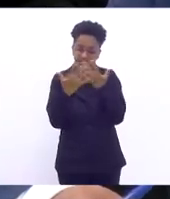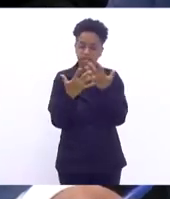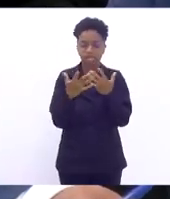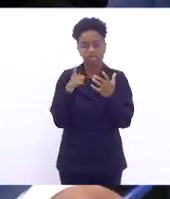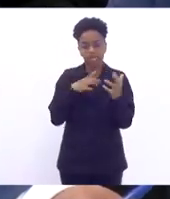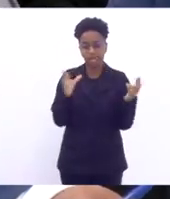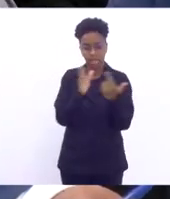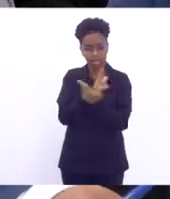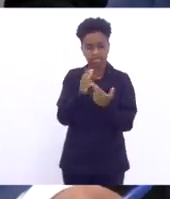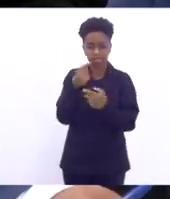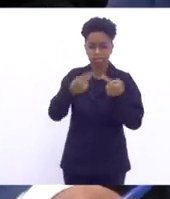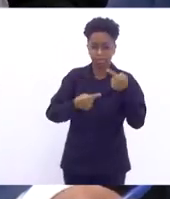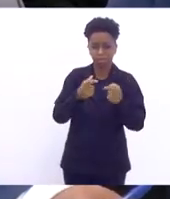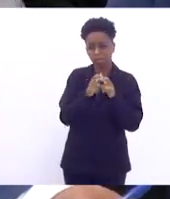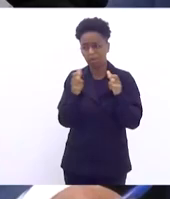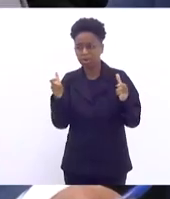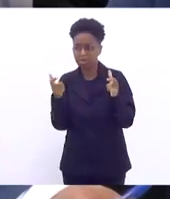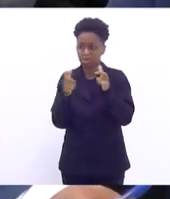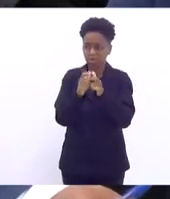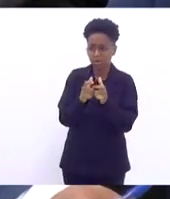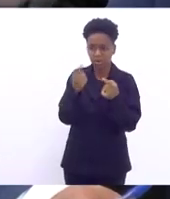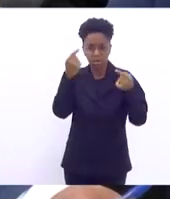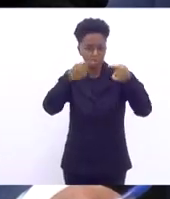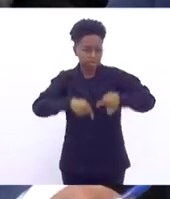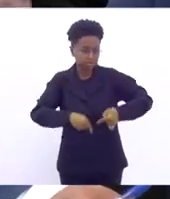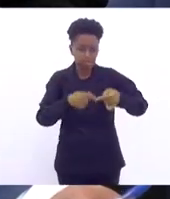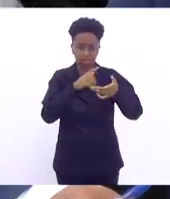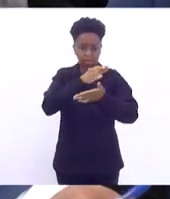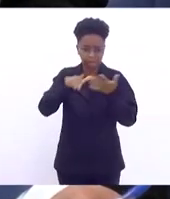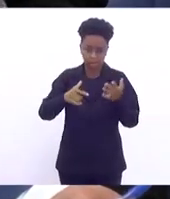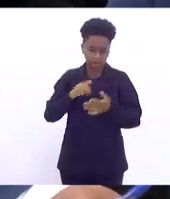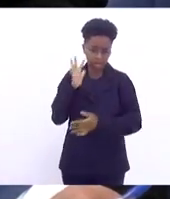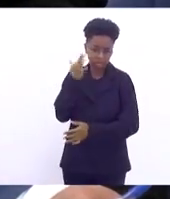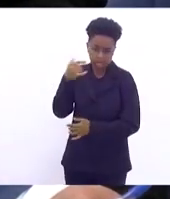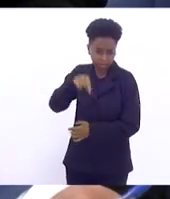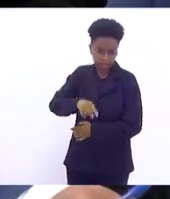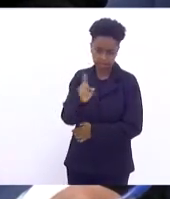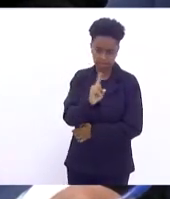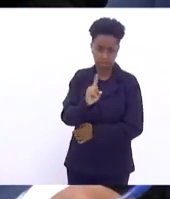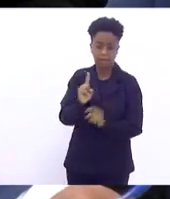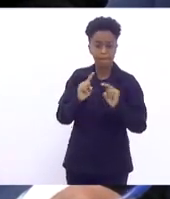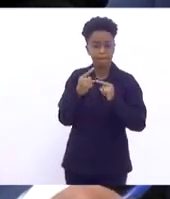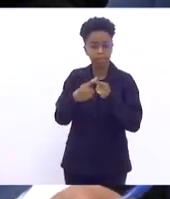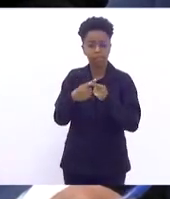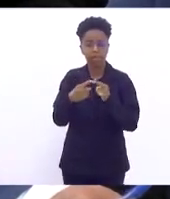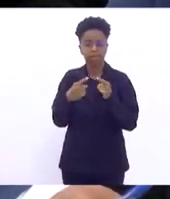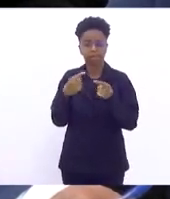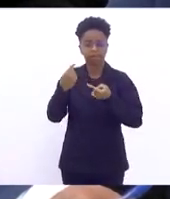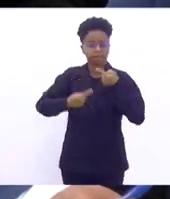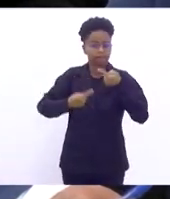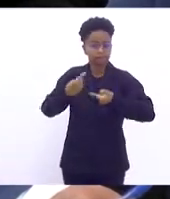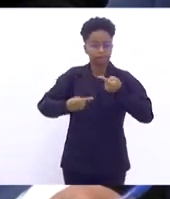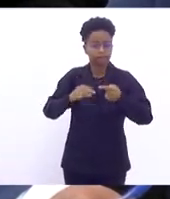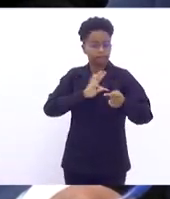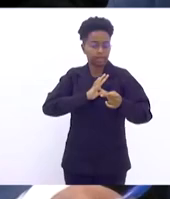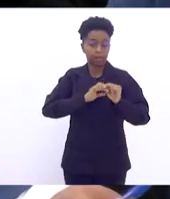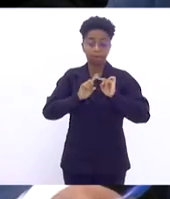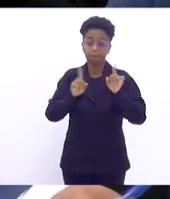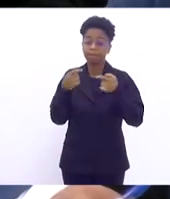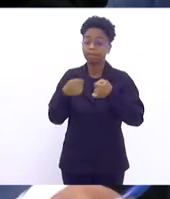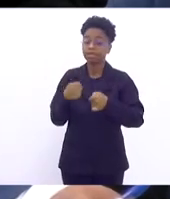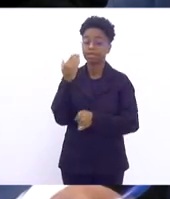relações políticas de maioria minoria de oposição de situação que a gente não resolve aqui porque aqui é um debate extremamente técnico que a gente precisa entender